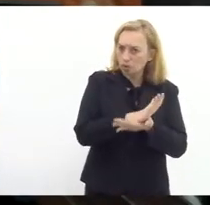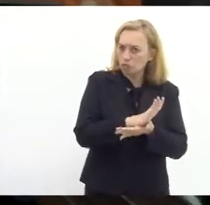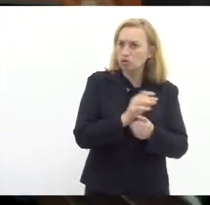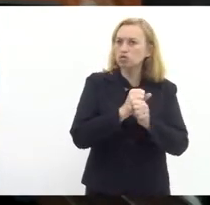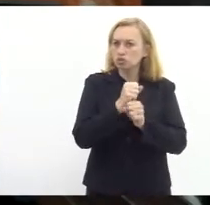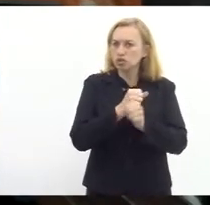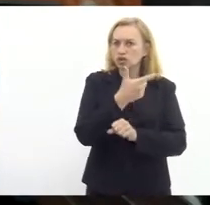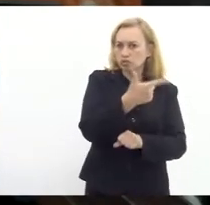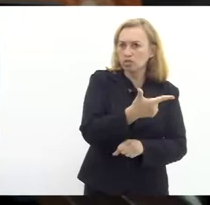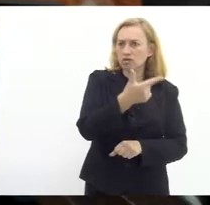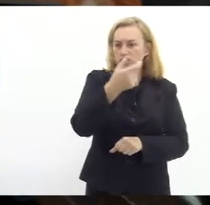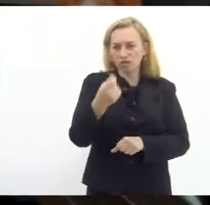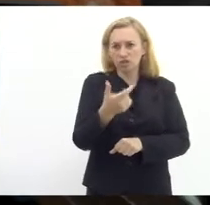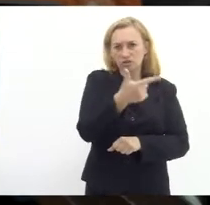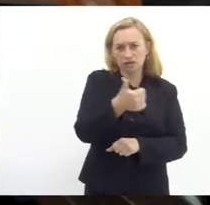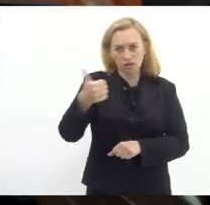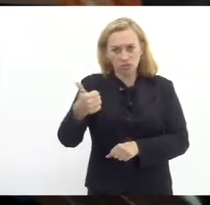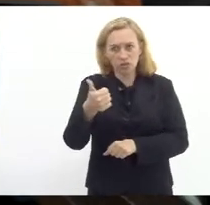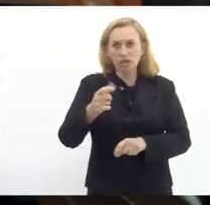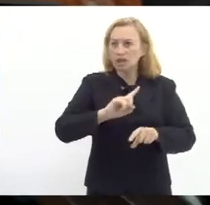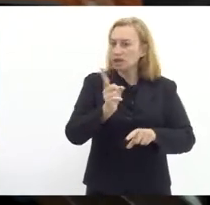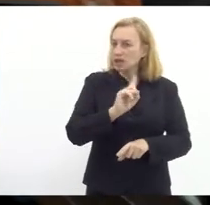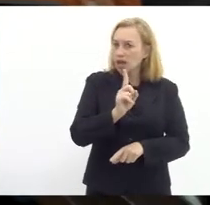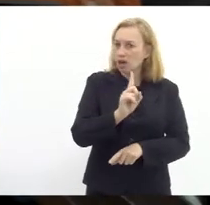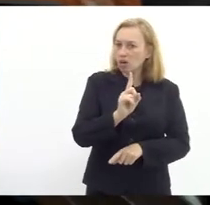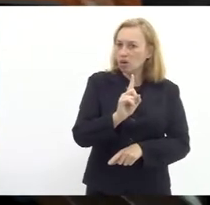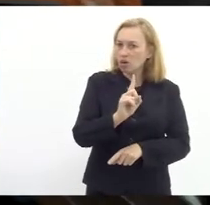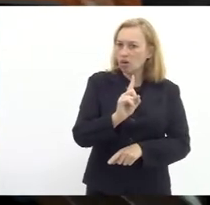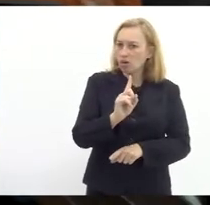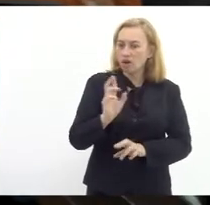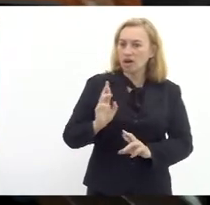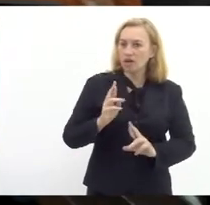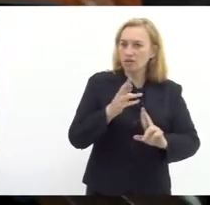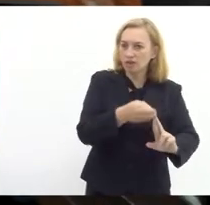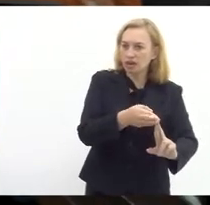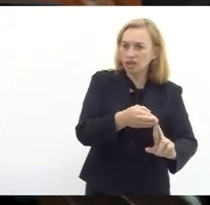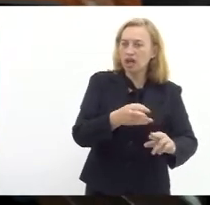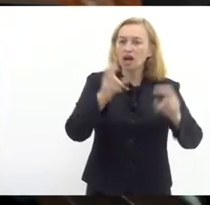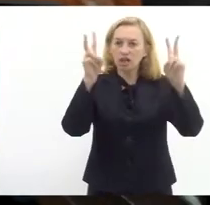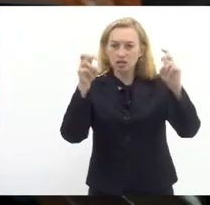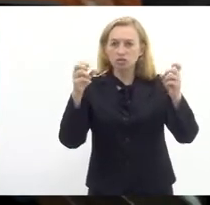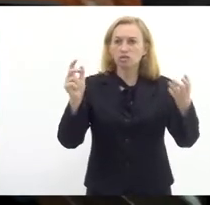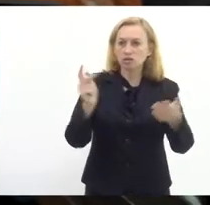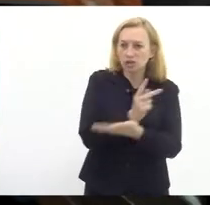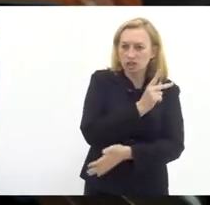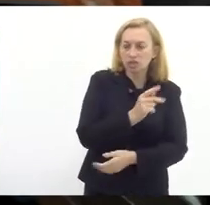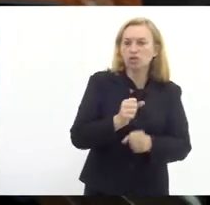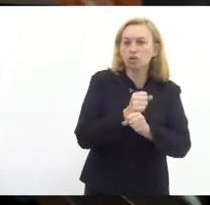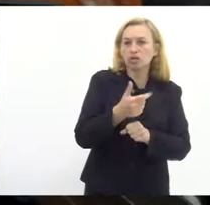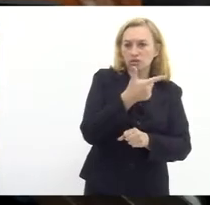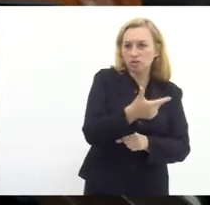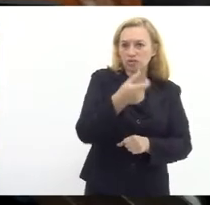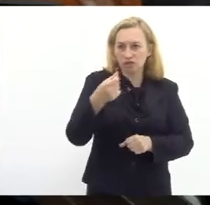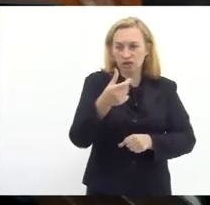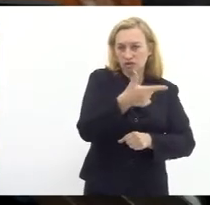anos de 2020 e 2021, mas não referente a fatos ocorridos no ano de 2020, no